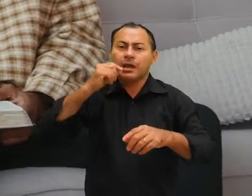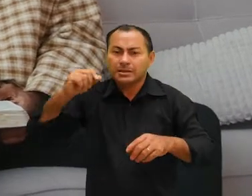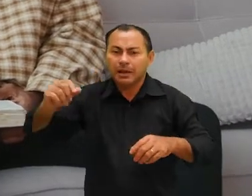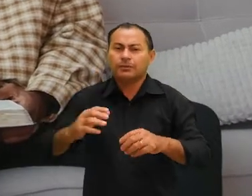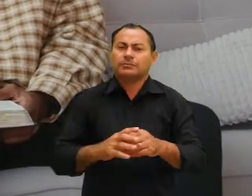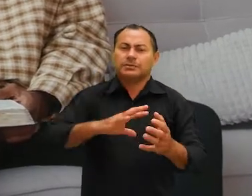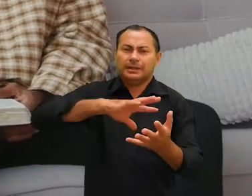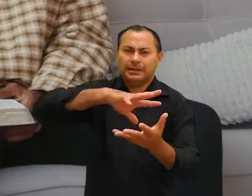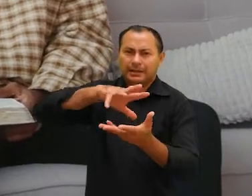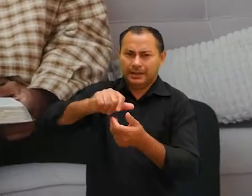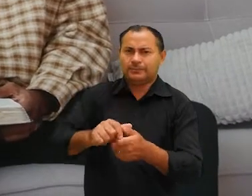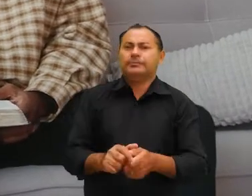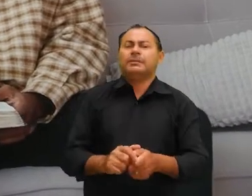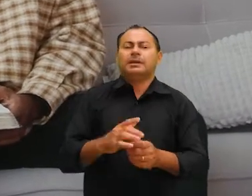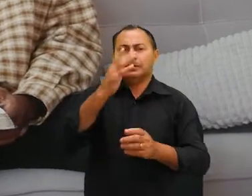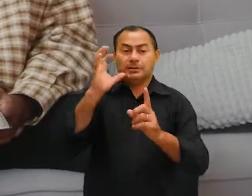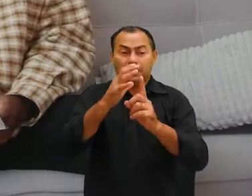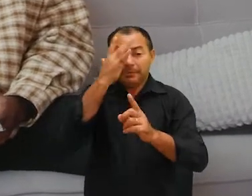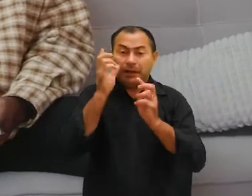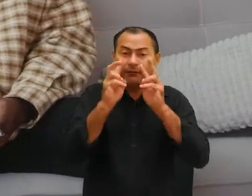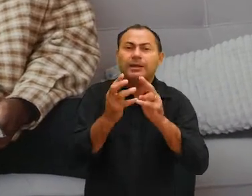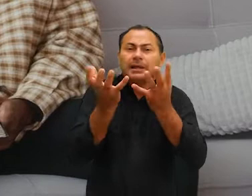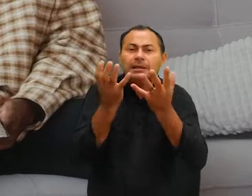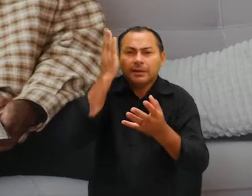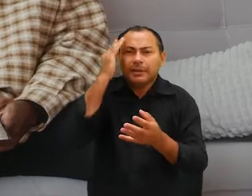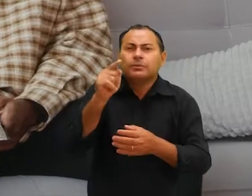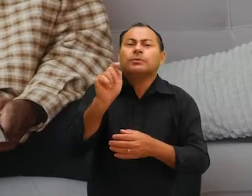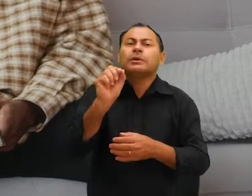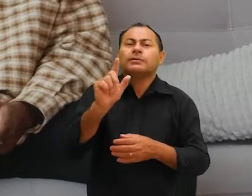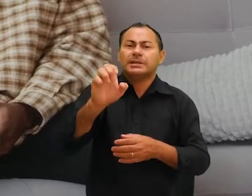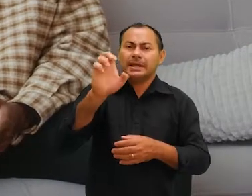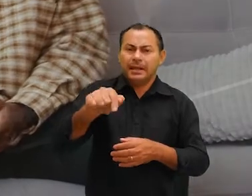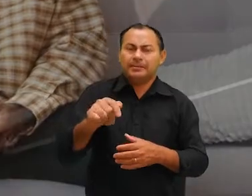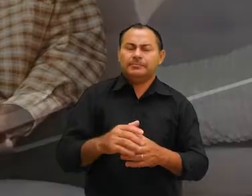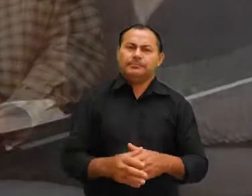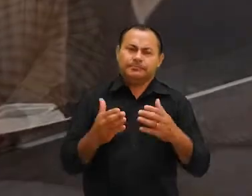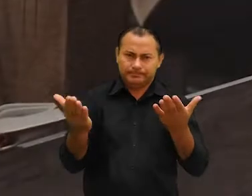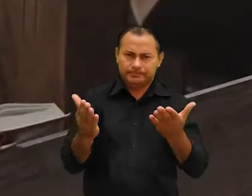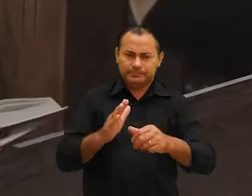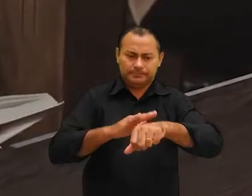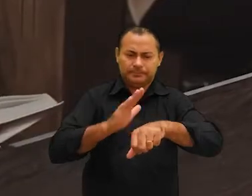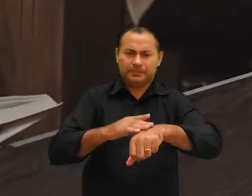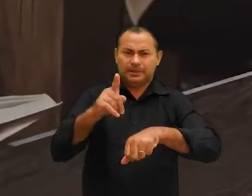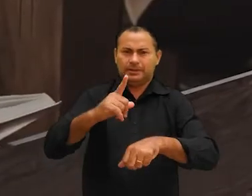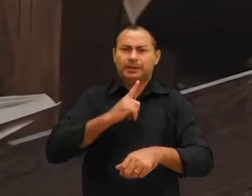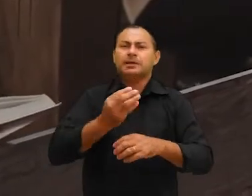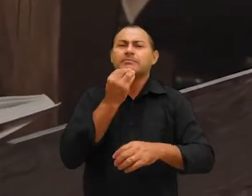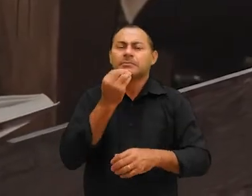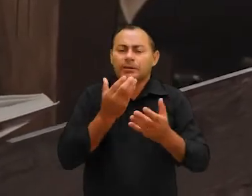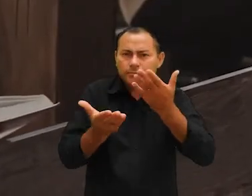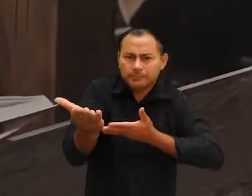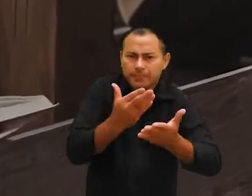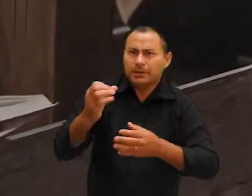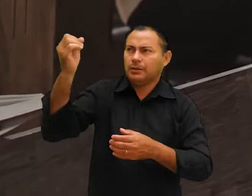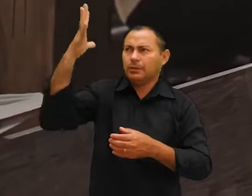isso impressiona as pessoas e elas vão procurá-lo para saber porque você é o que é É nesse momento que você